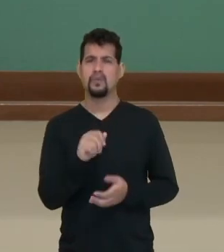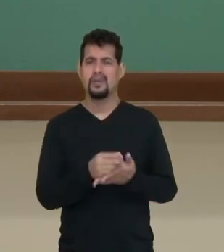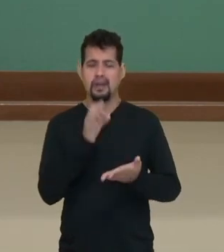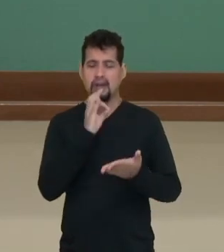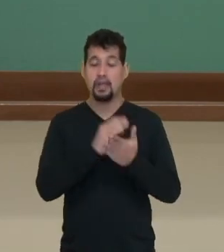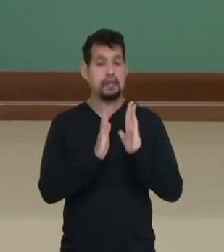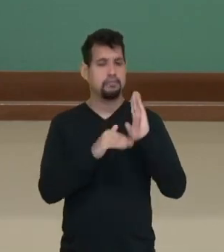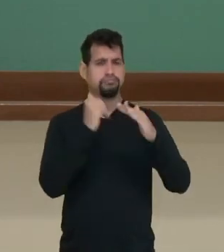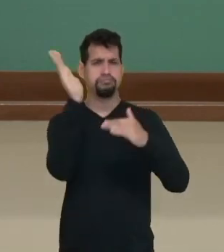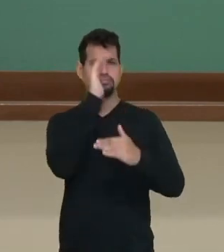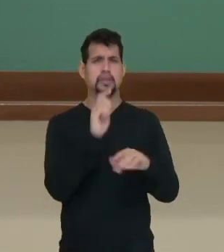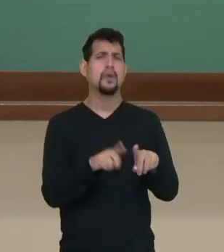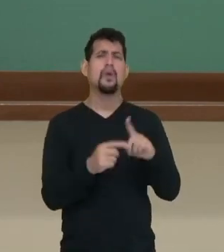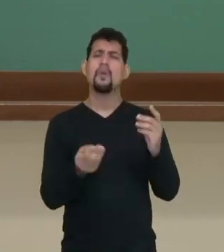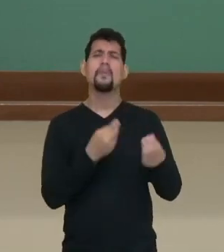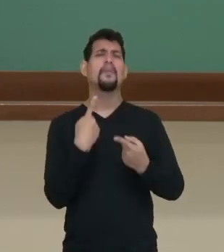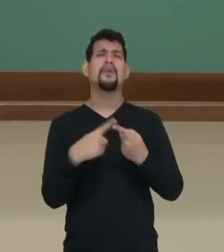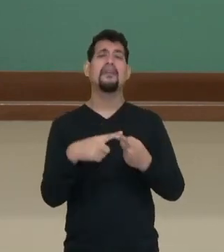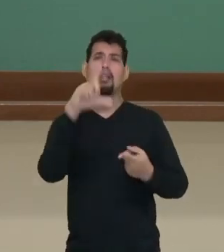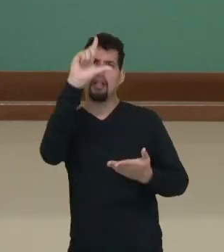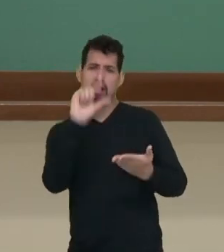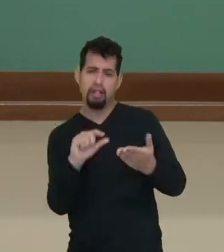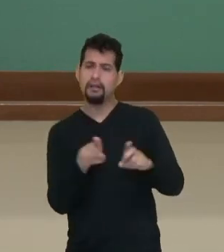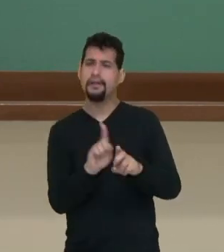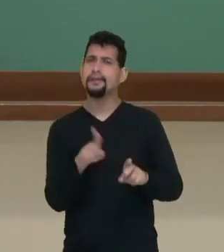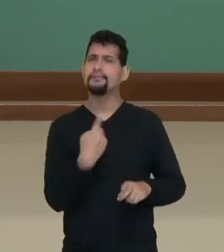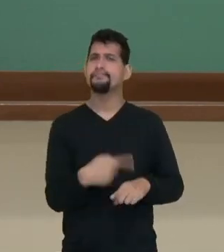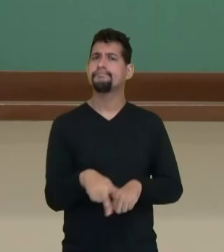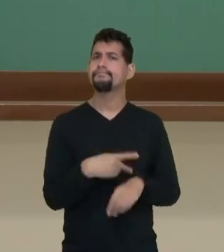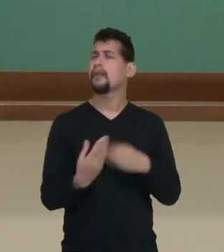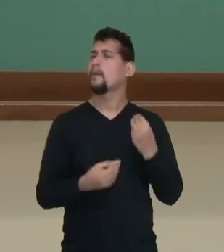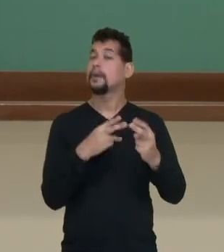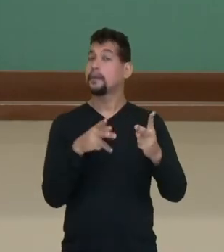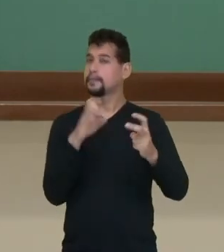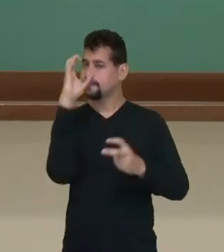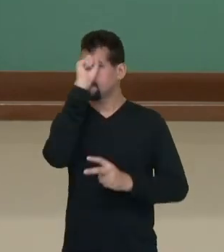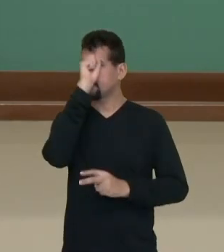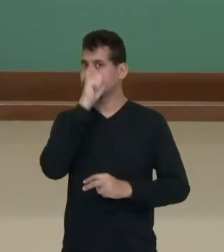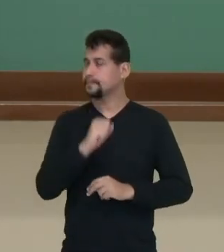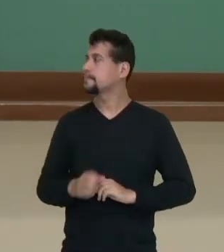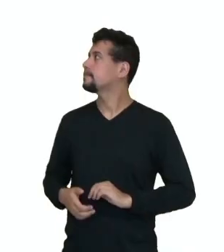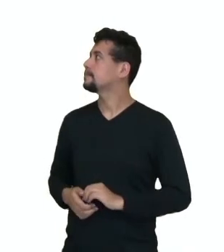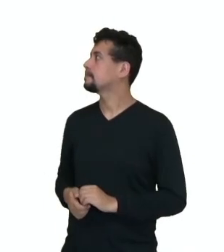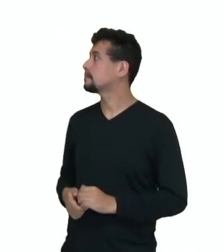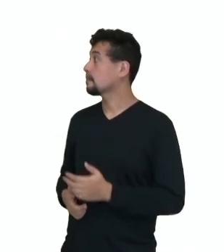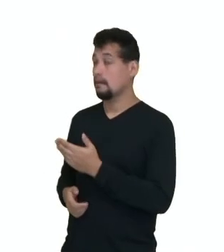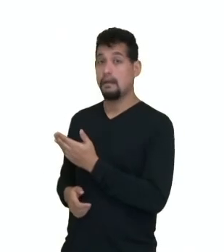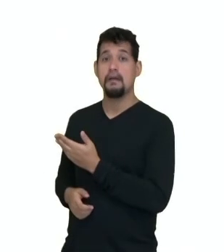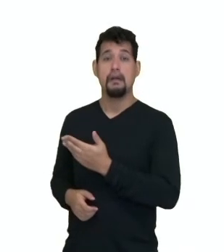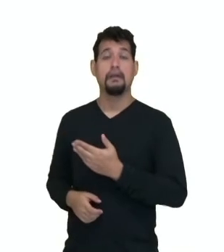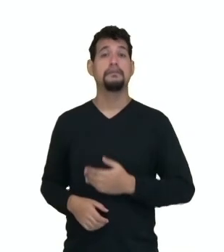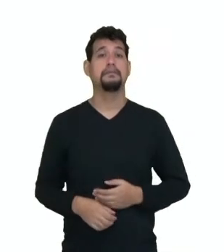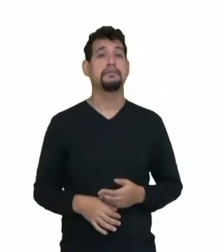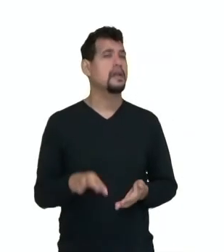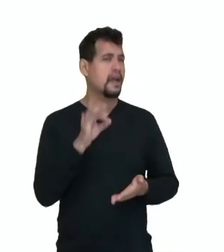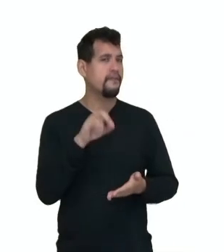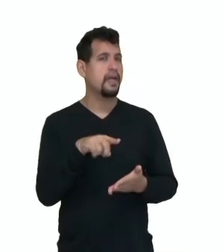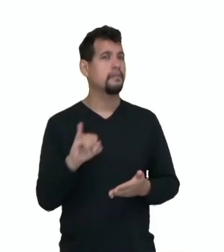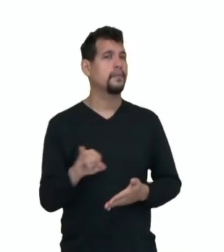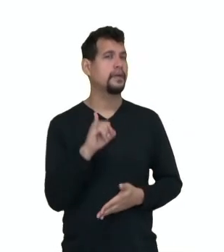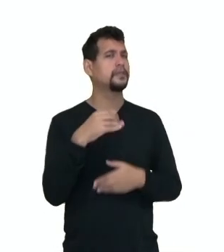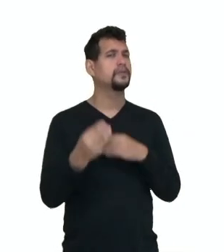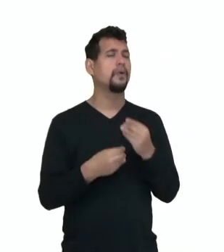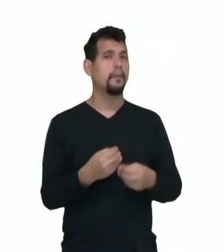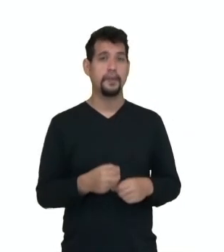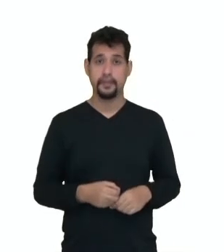dessa produção importante para o nosso país? Vamos acompanhar aqui então. Olha só, então a cafeicultura foi muito importante,